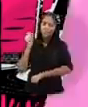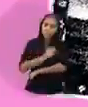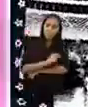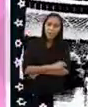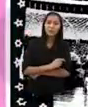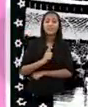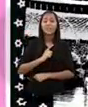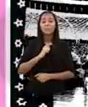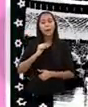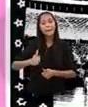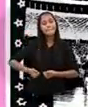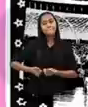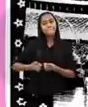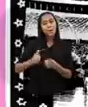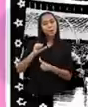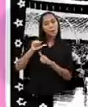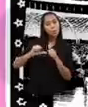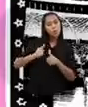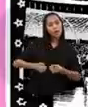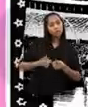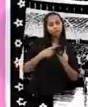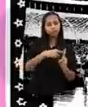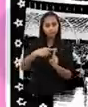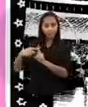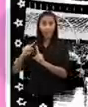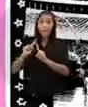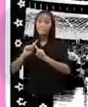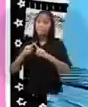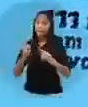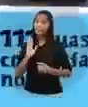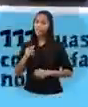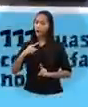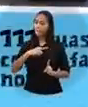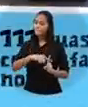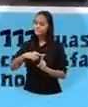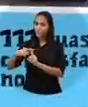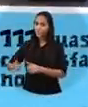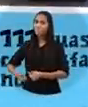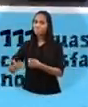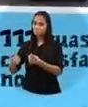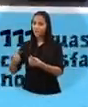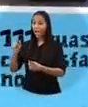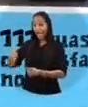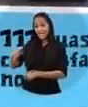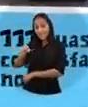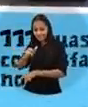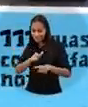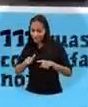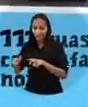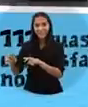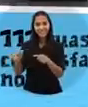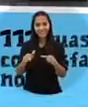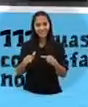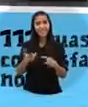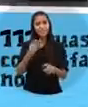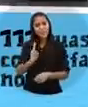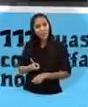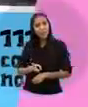Sabemos que Mossoró tem muito ainda a melhorar, mas muito já melhorou aqui